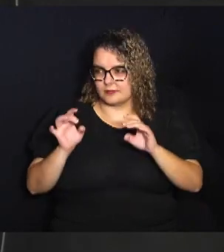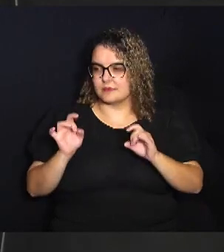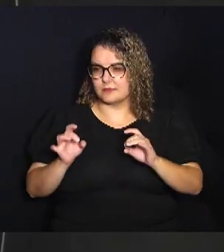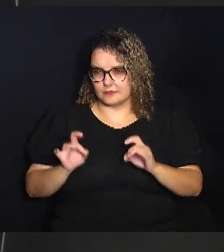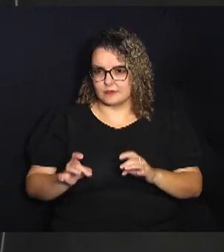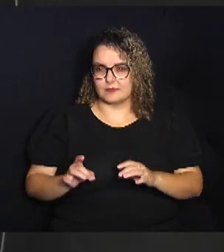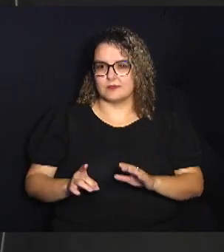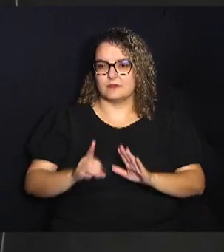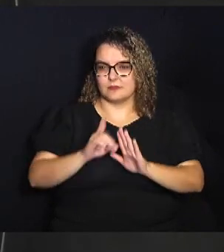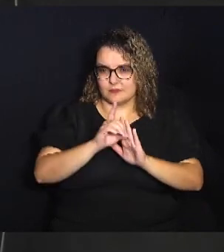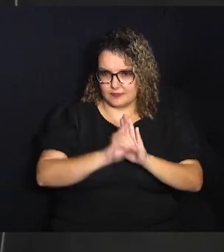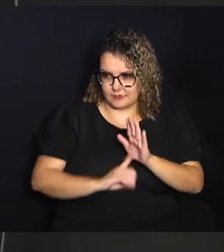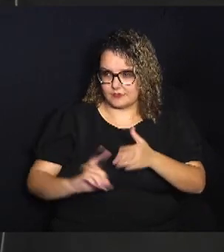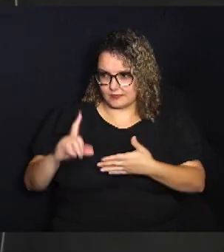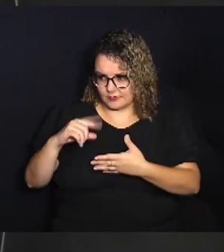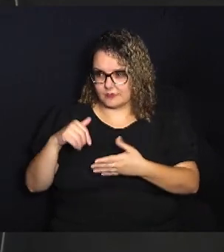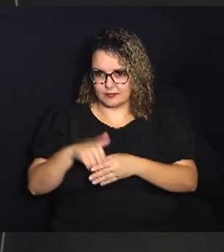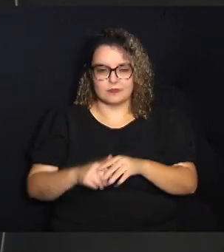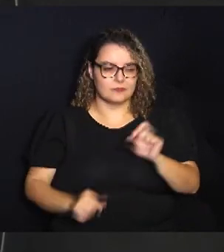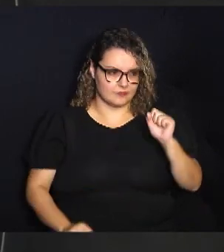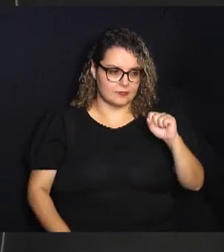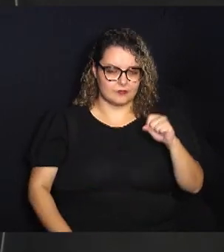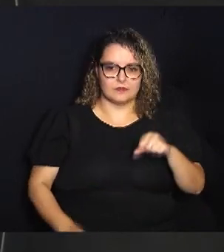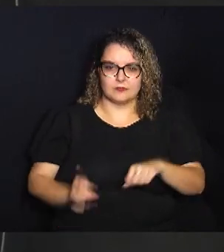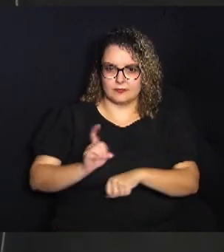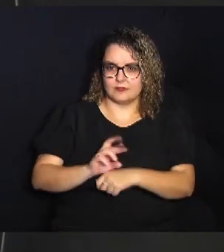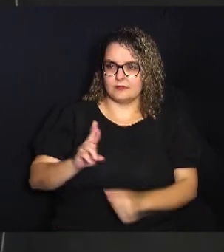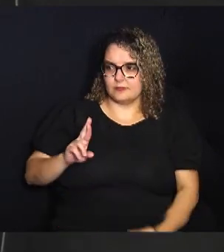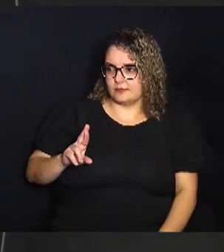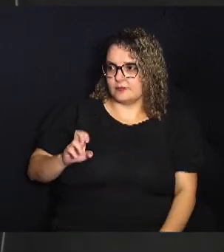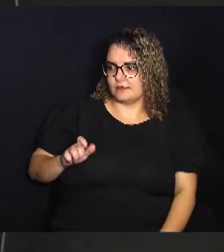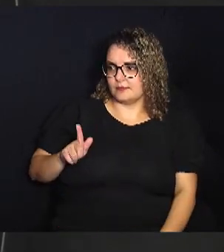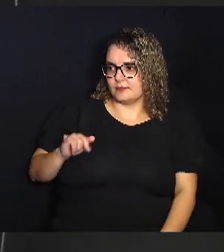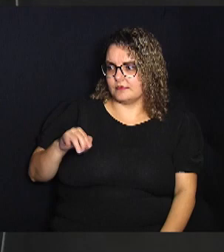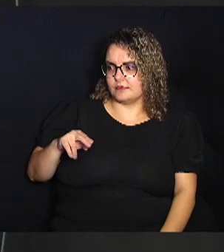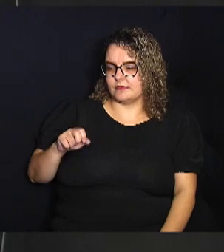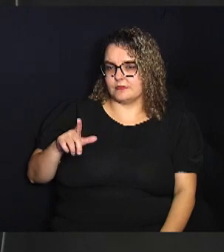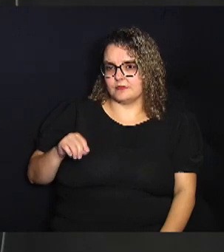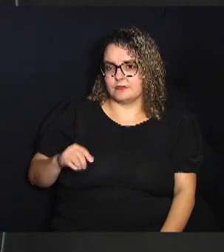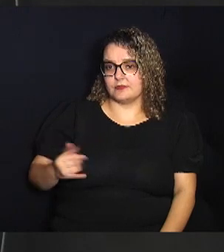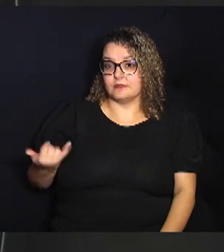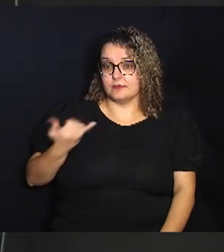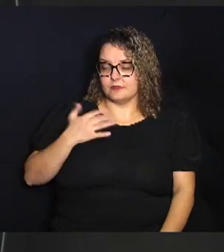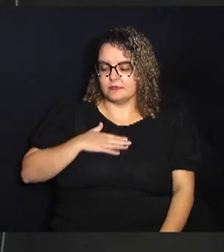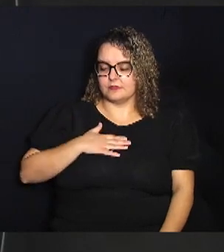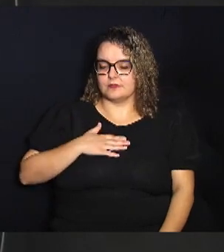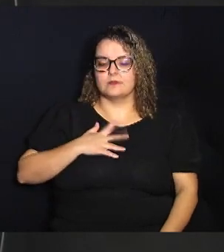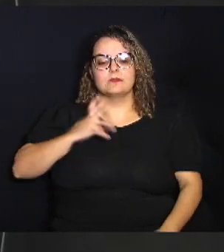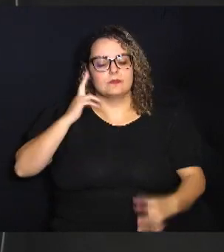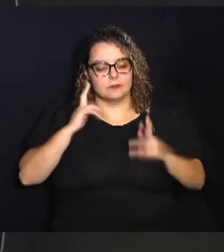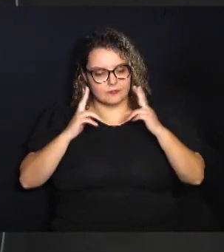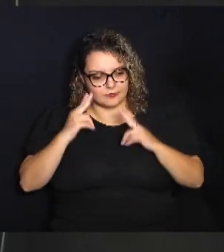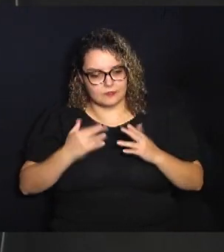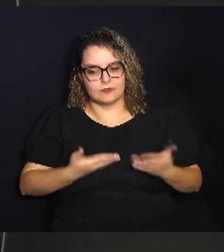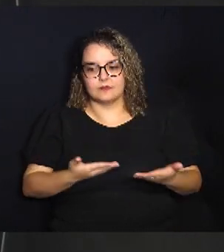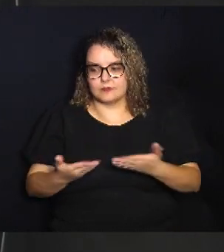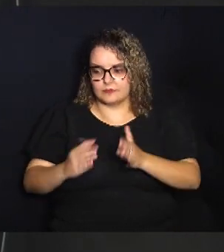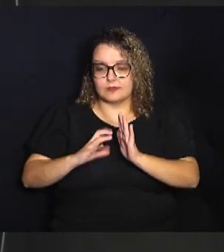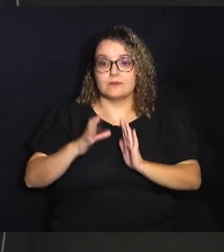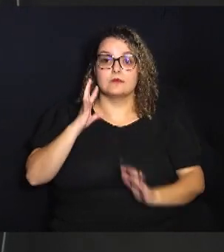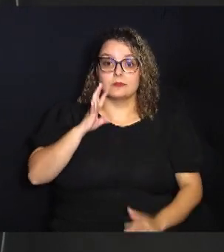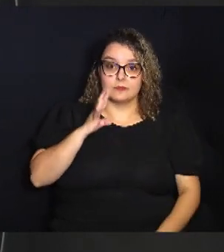em direito eleitoral, Sim, o sim. Dr. Reginaldo. E ele falou assim, Edivaldo, eu vou te apresentar um partido legal